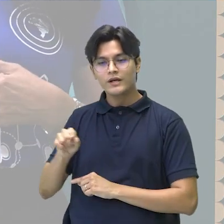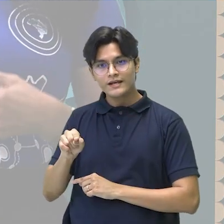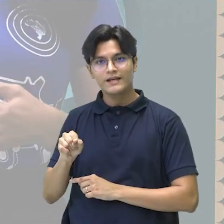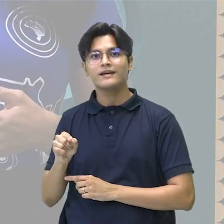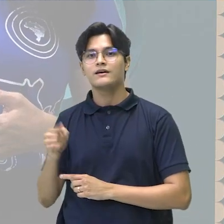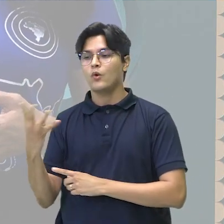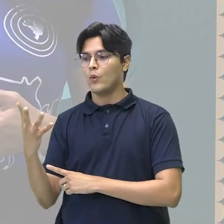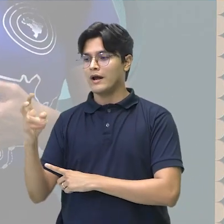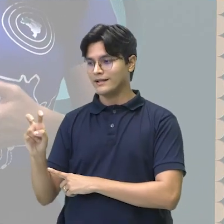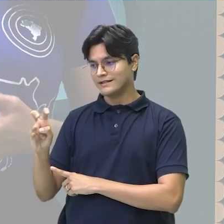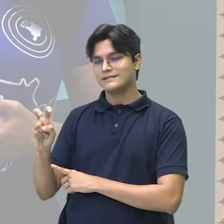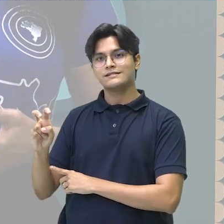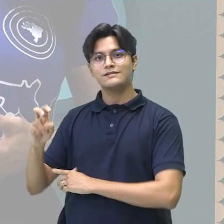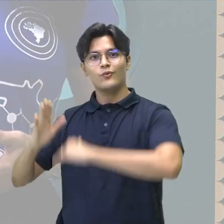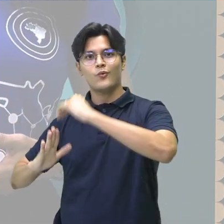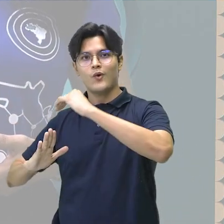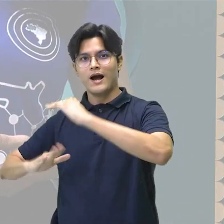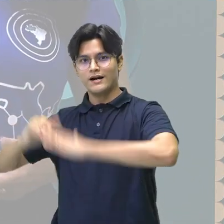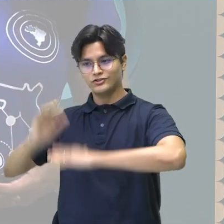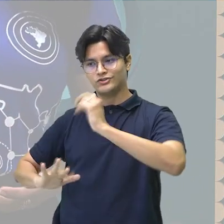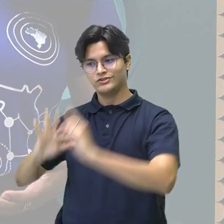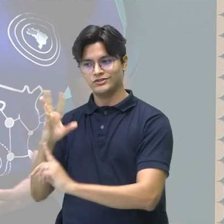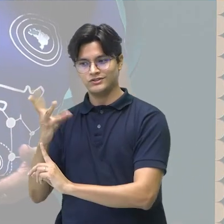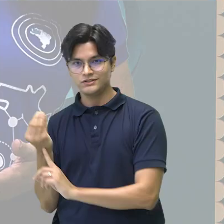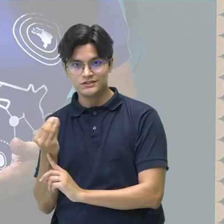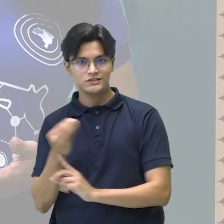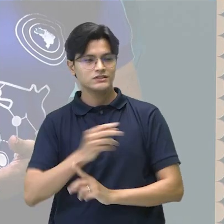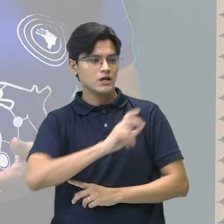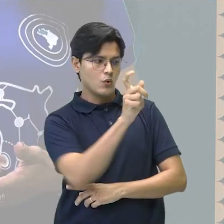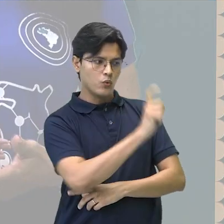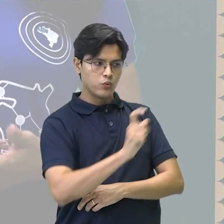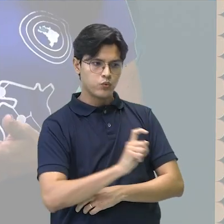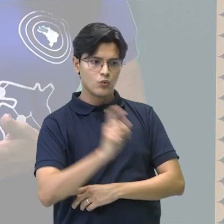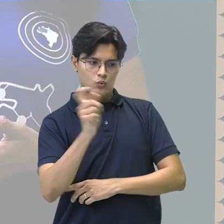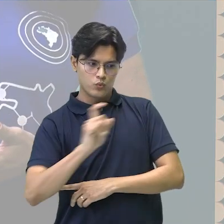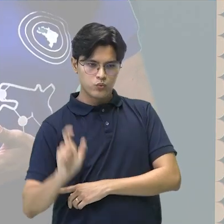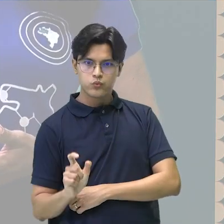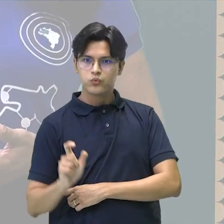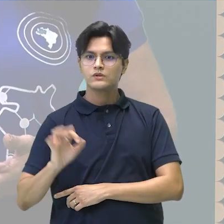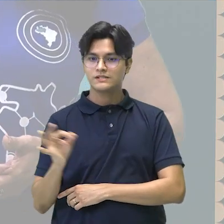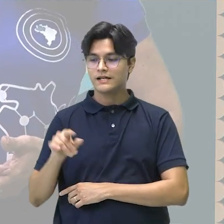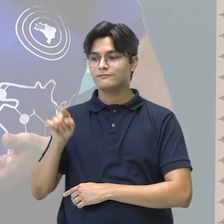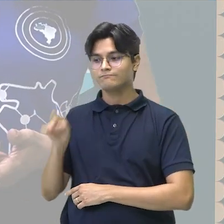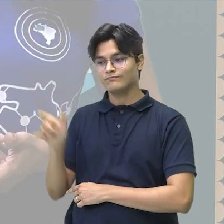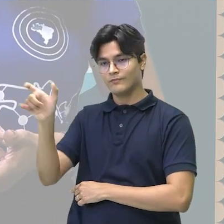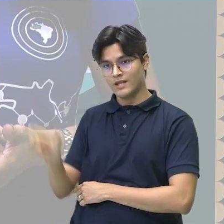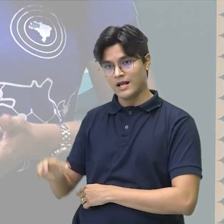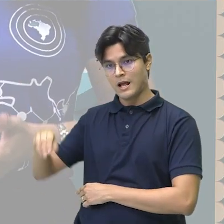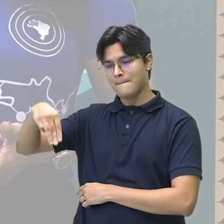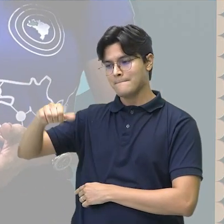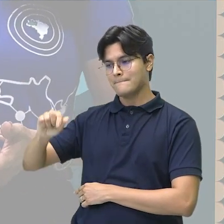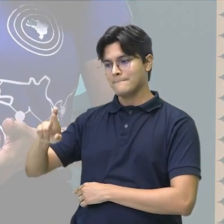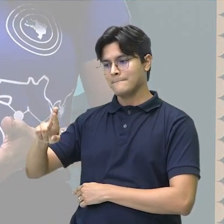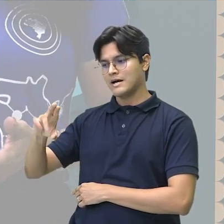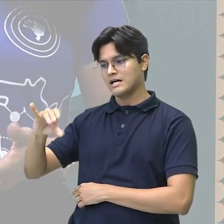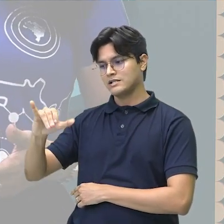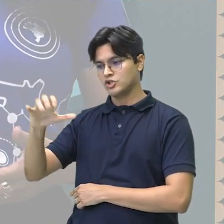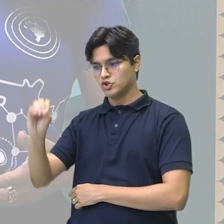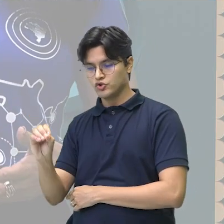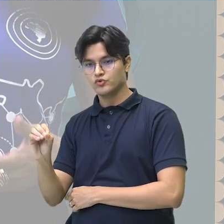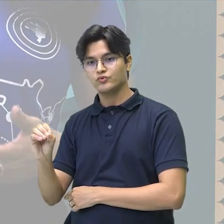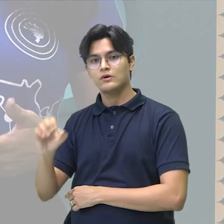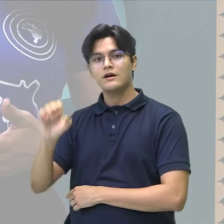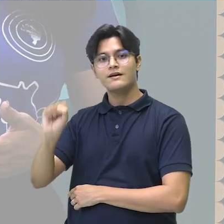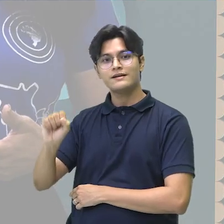e entregues, repaginados aos proprietários. O grafiteiro Márcio SWK, uma